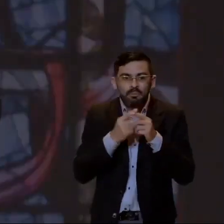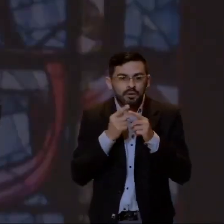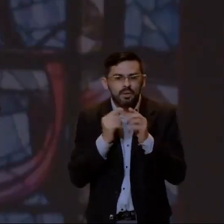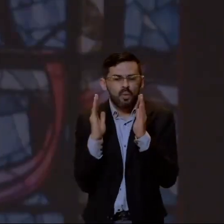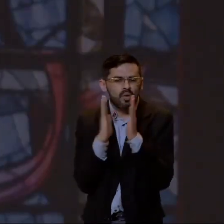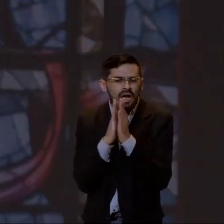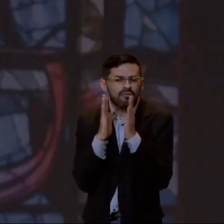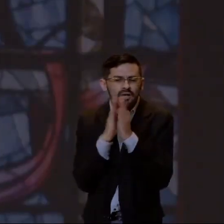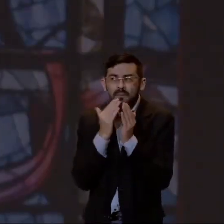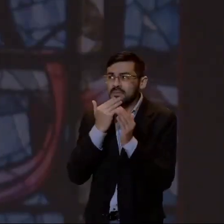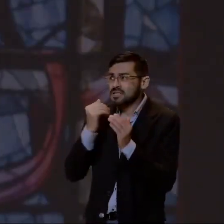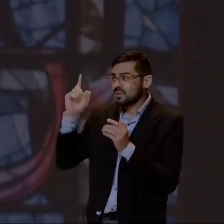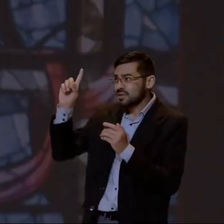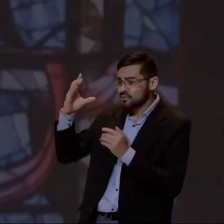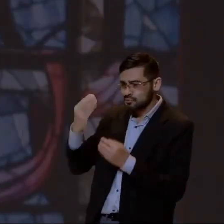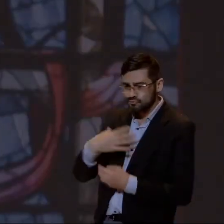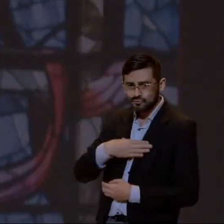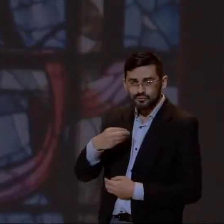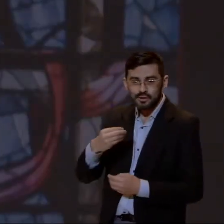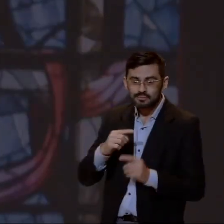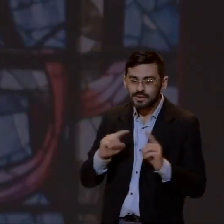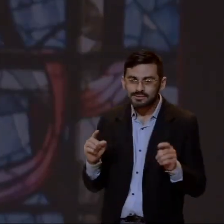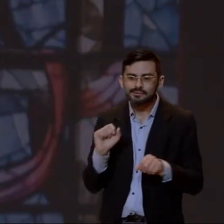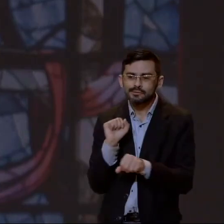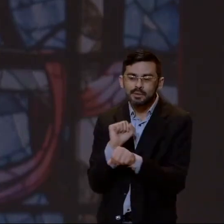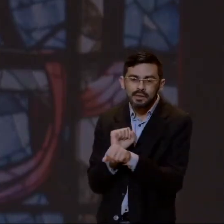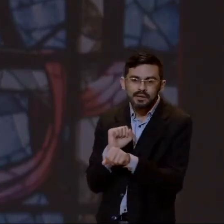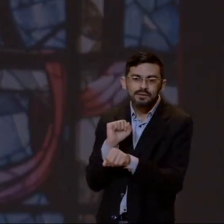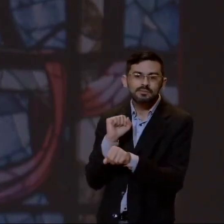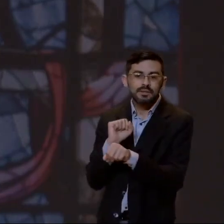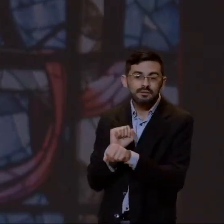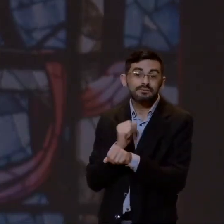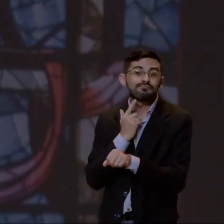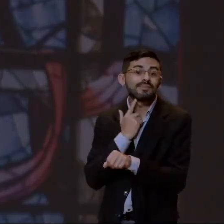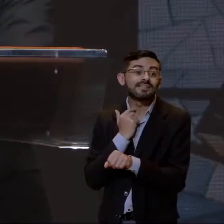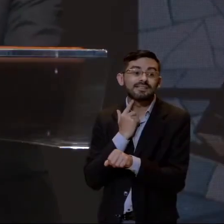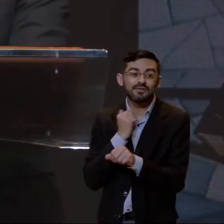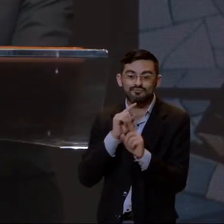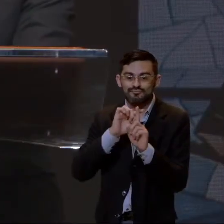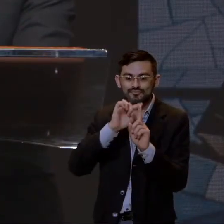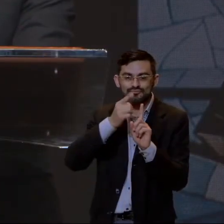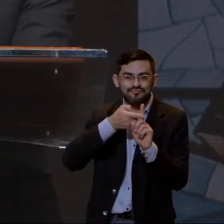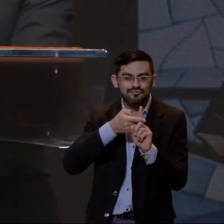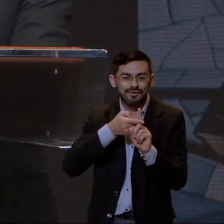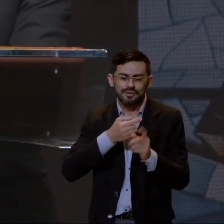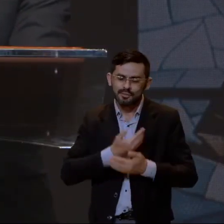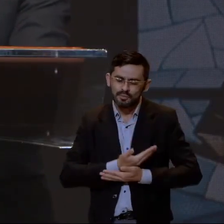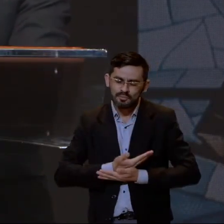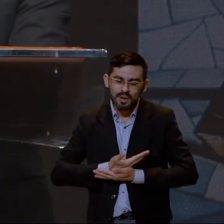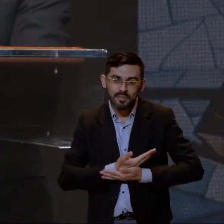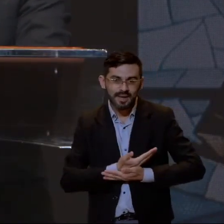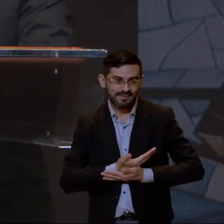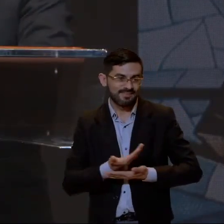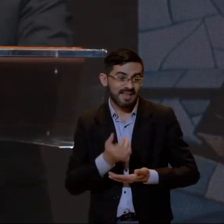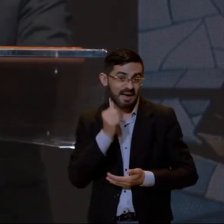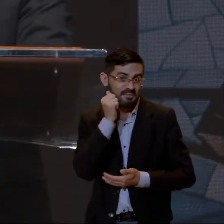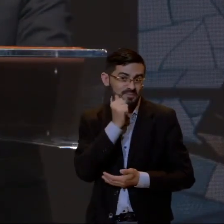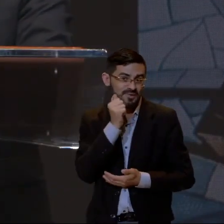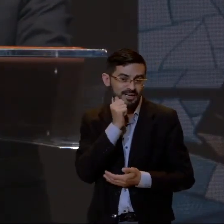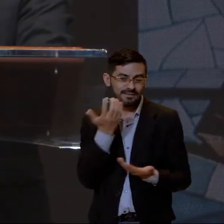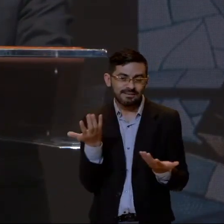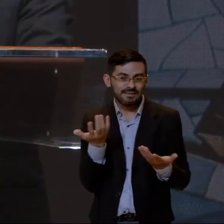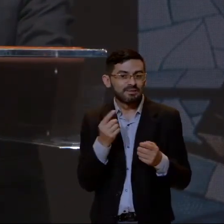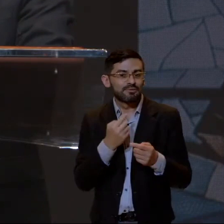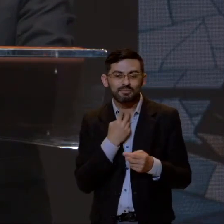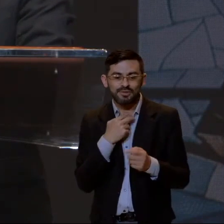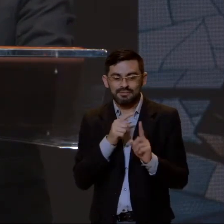correspondido pelo Senhor da maneira que eles desejavam. Tinha um desejo de ter um filho. Aquela moça era estéril,